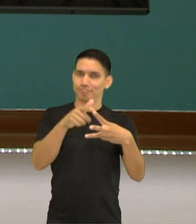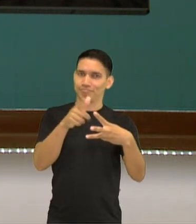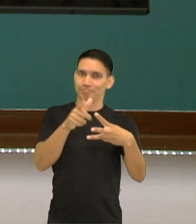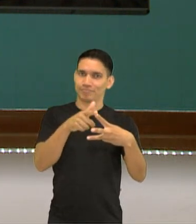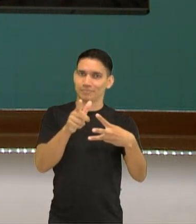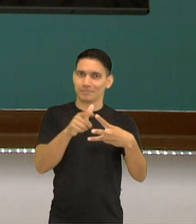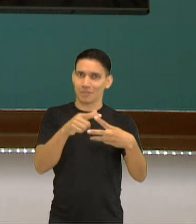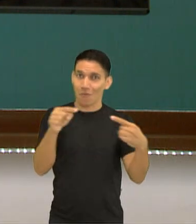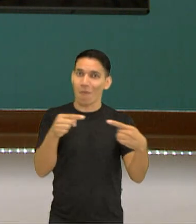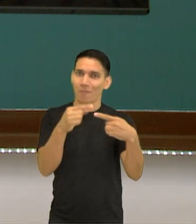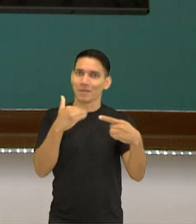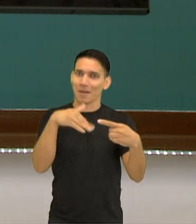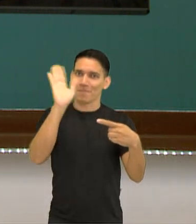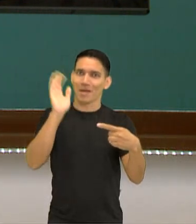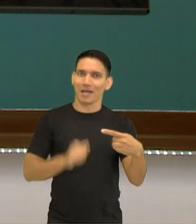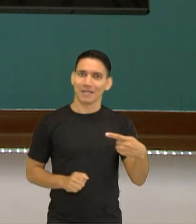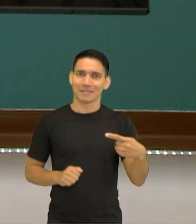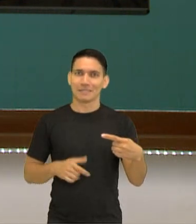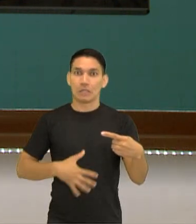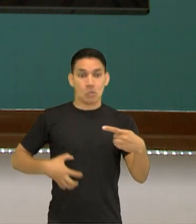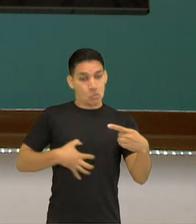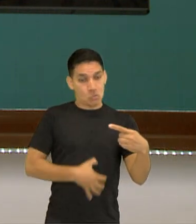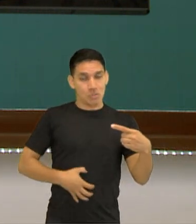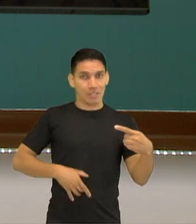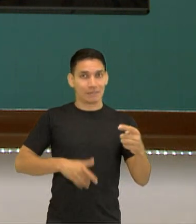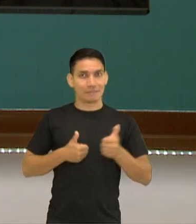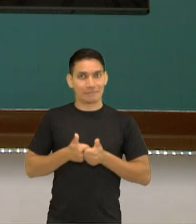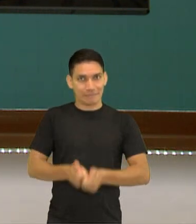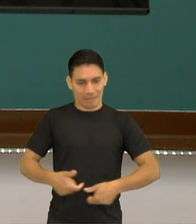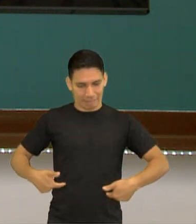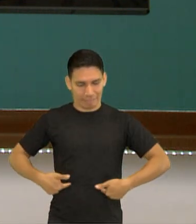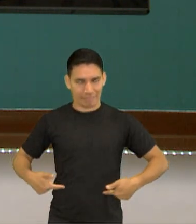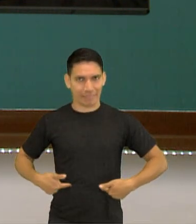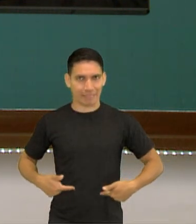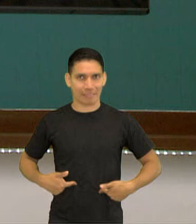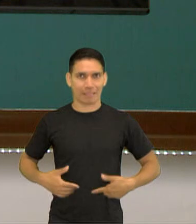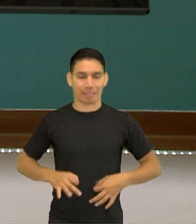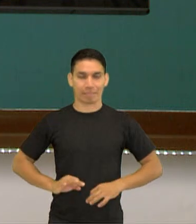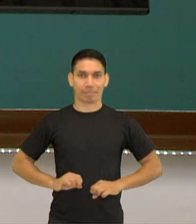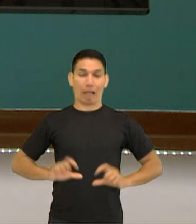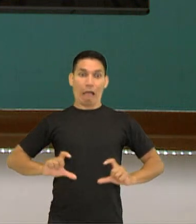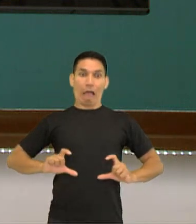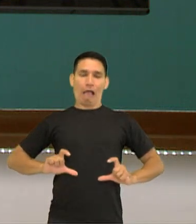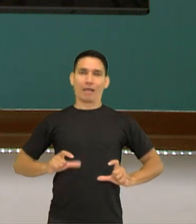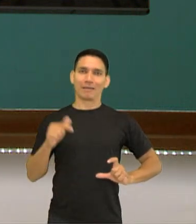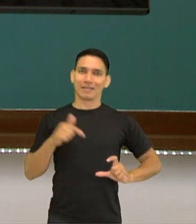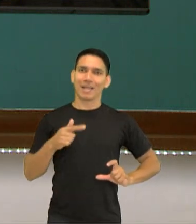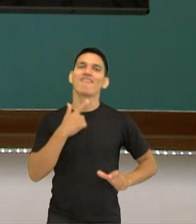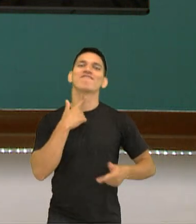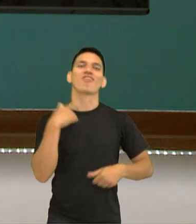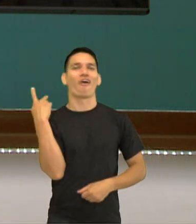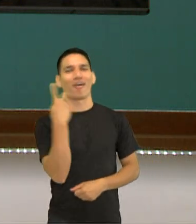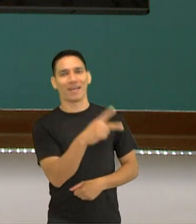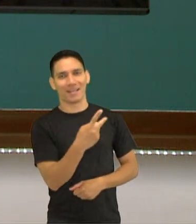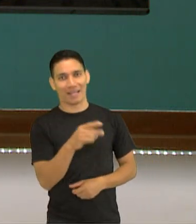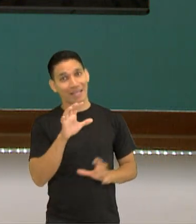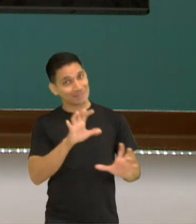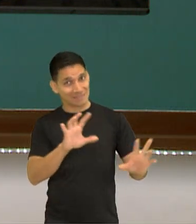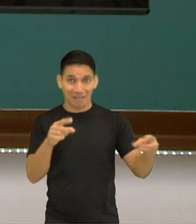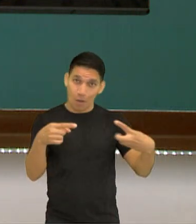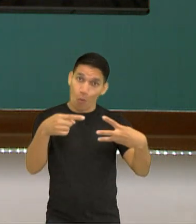apetitiva, concupiscente, né? Então, é aquele que está se guiando aqui pelo ventre, ele quer saber das suas questões carnais, ali, das